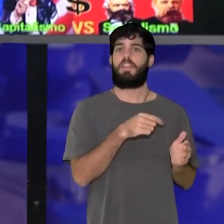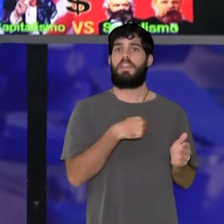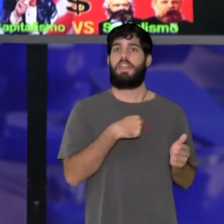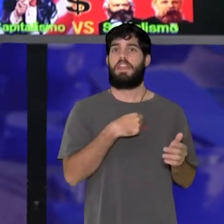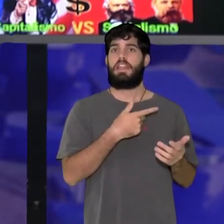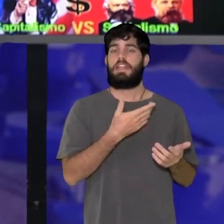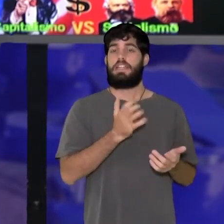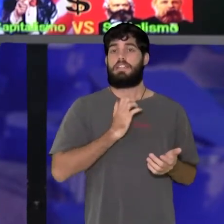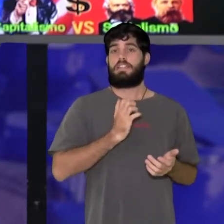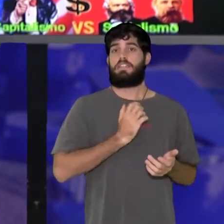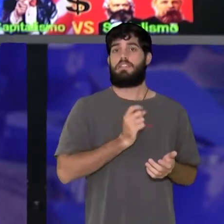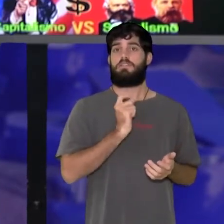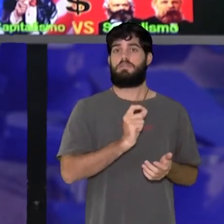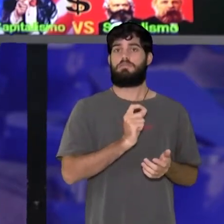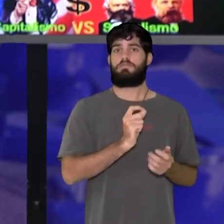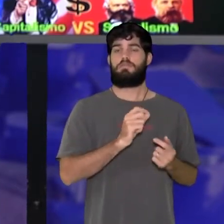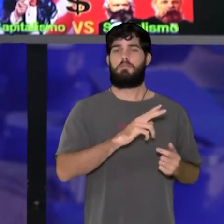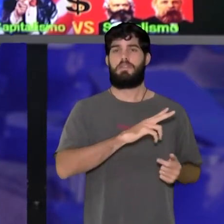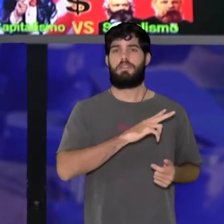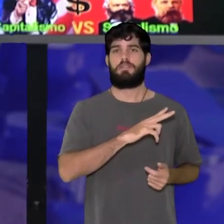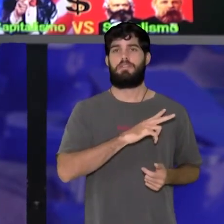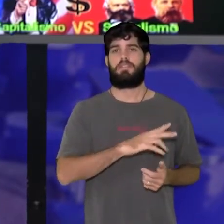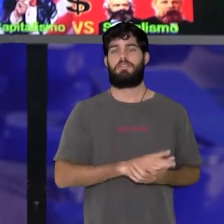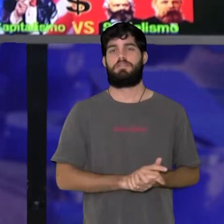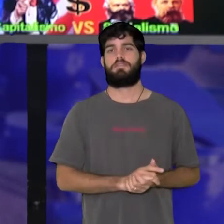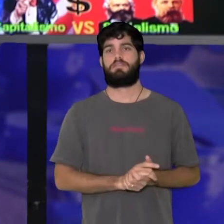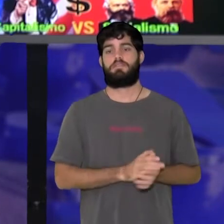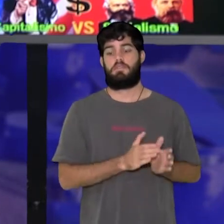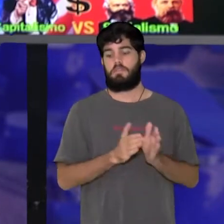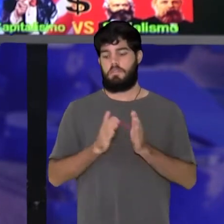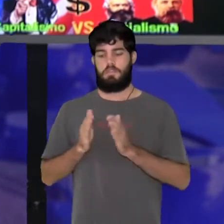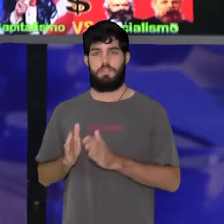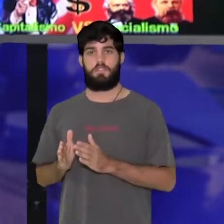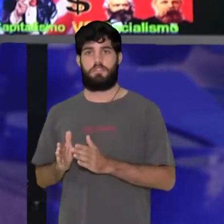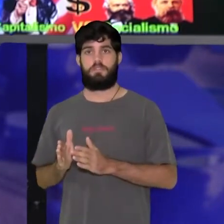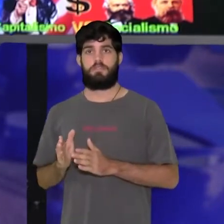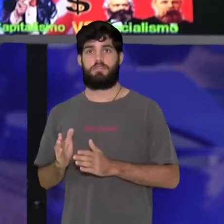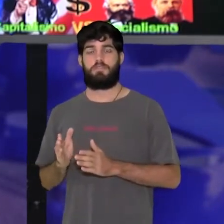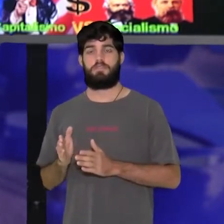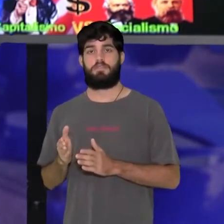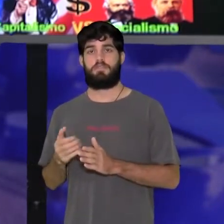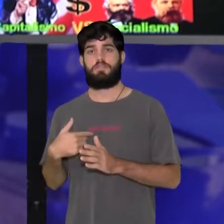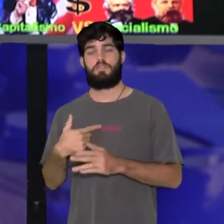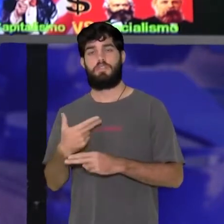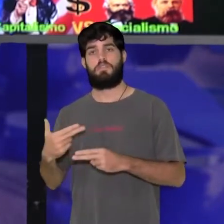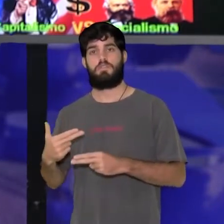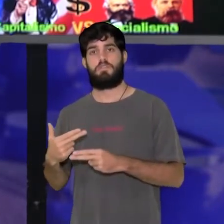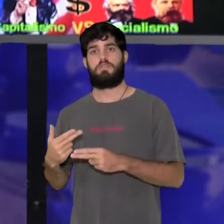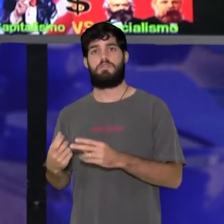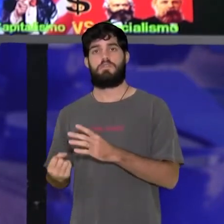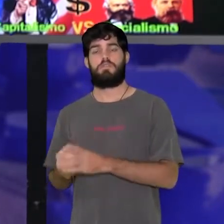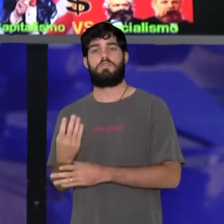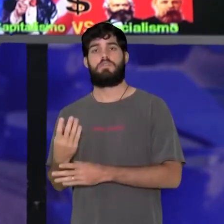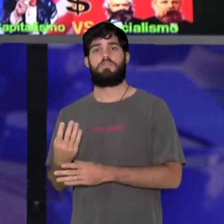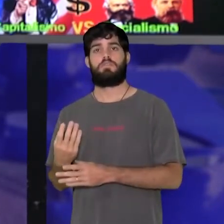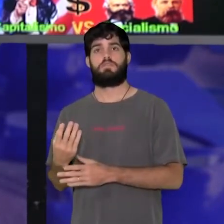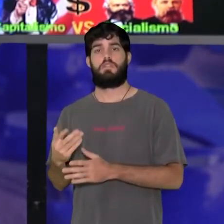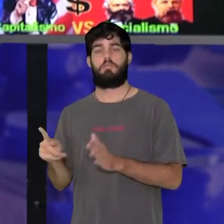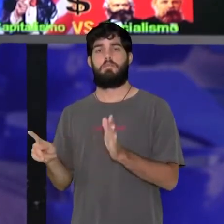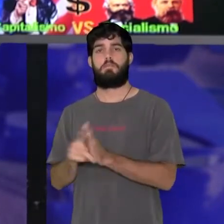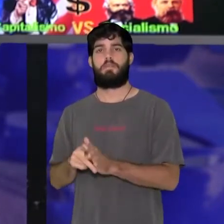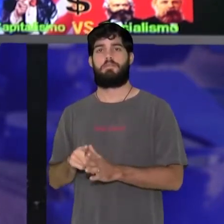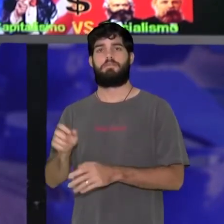a riqueza é privada. No socialismo, os meios de produção pertencem ao